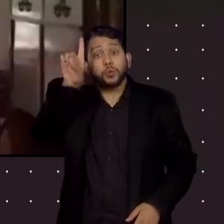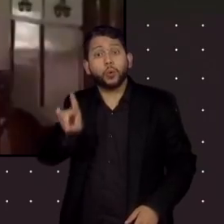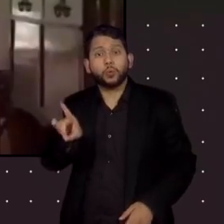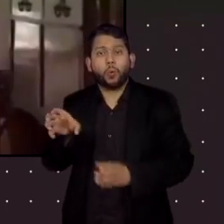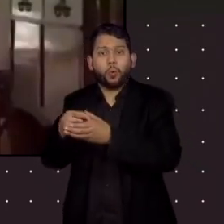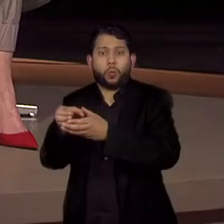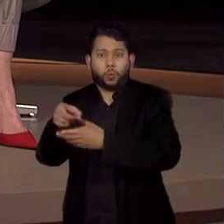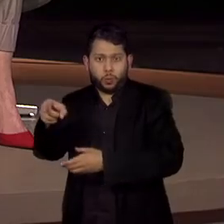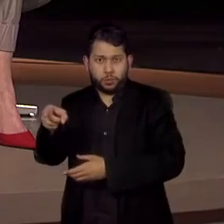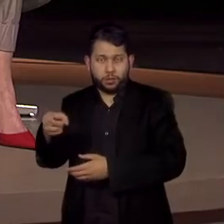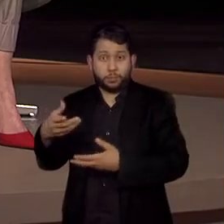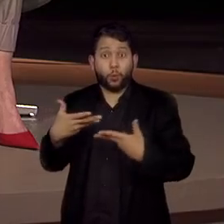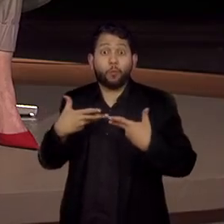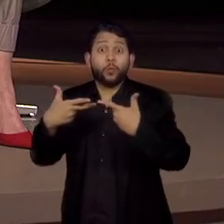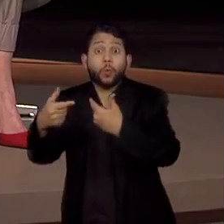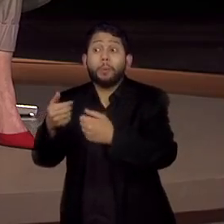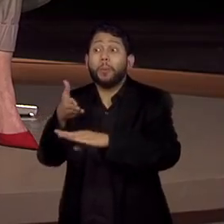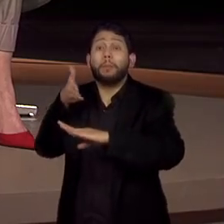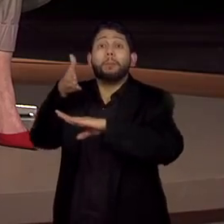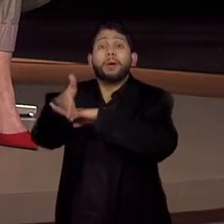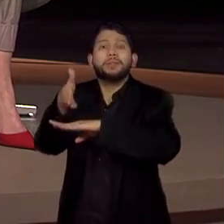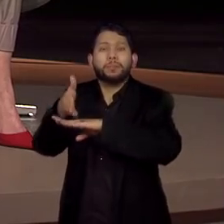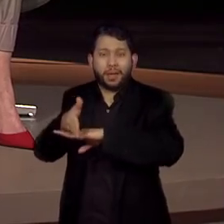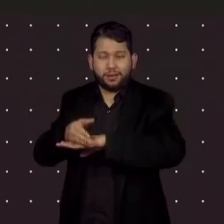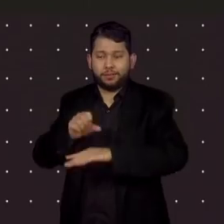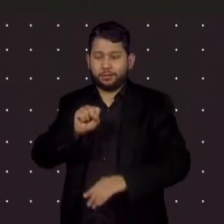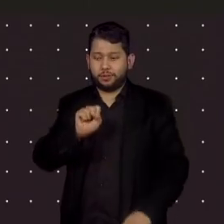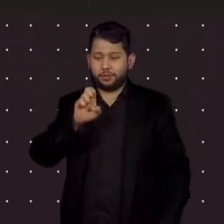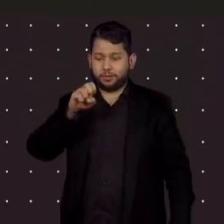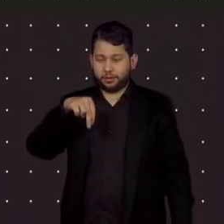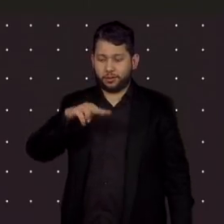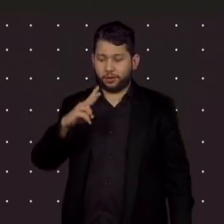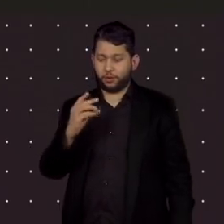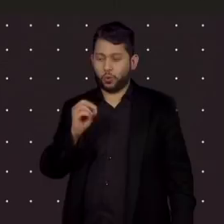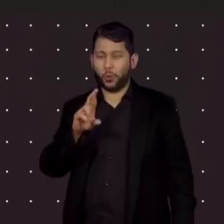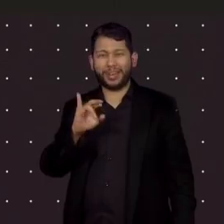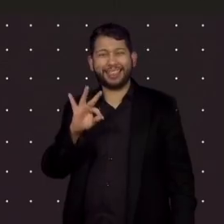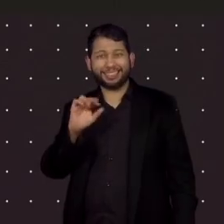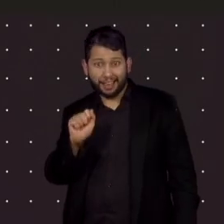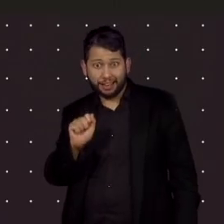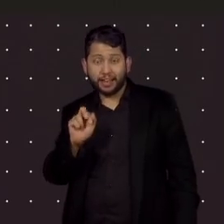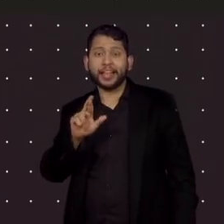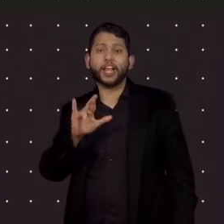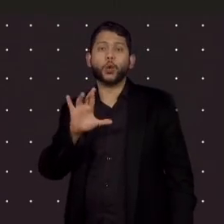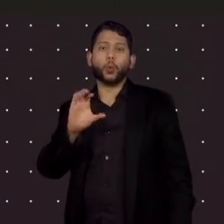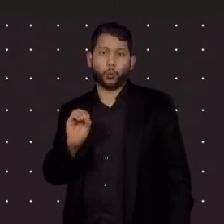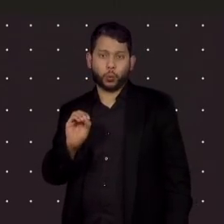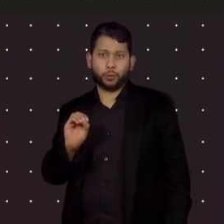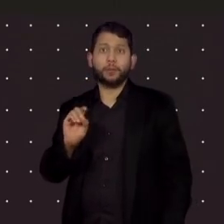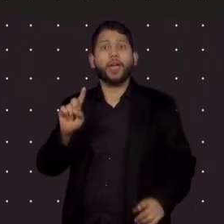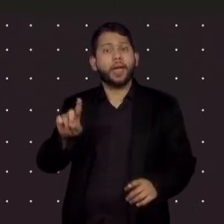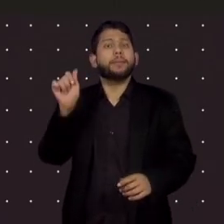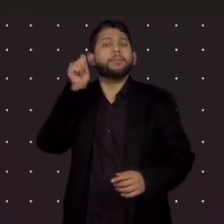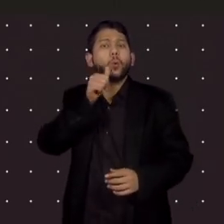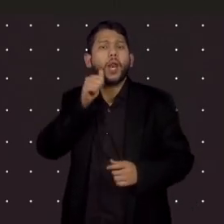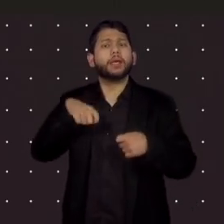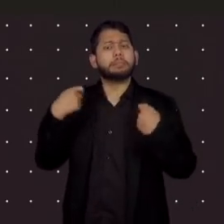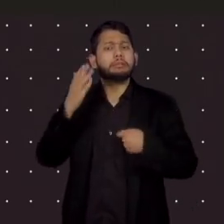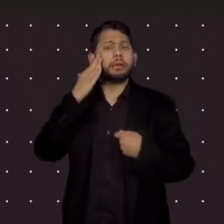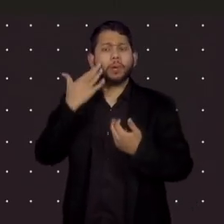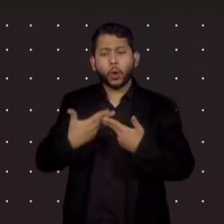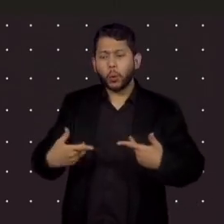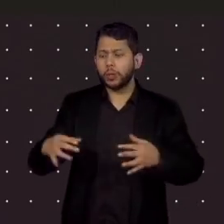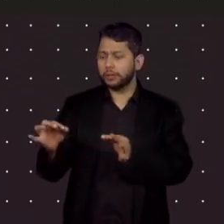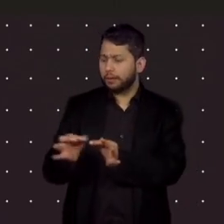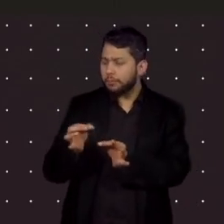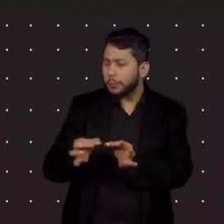a participar da Senhorita Rio. E as jovens tinham que fazer várias coisas, tinham que ser prendadas, tinham que estar não sei o que e tal.